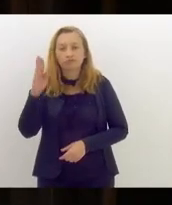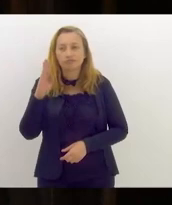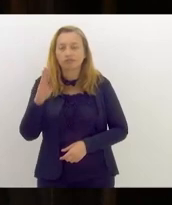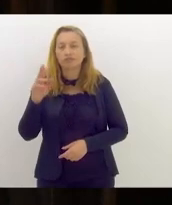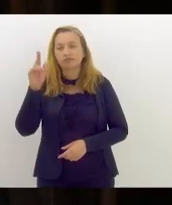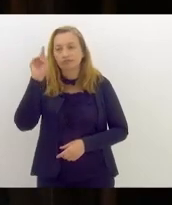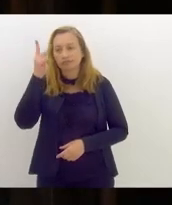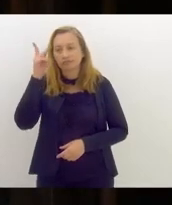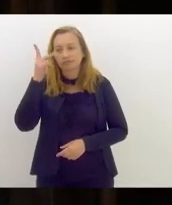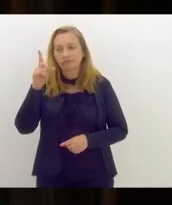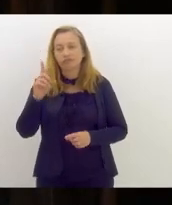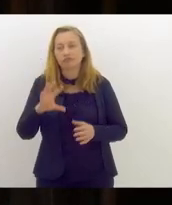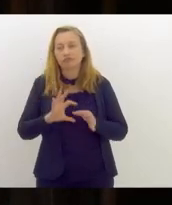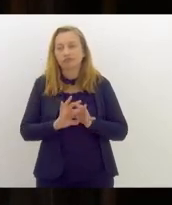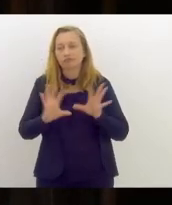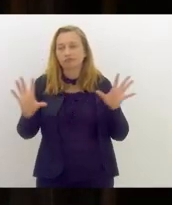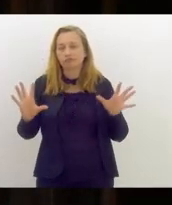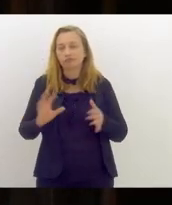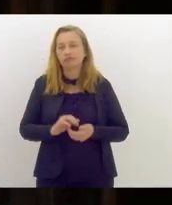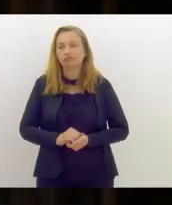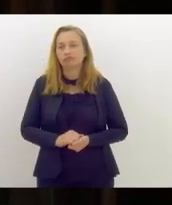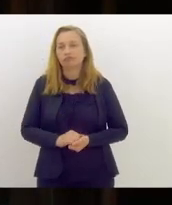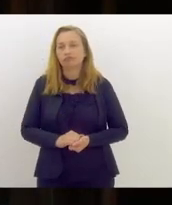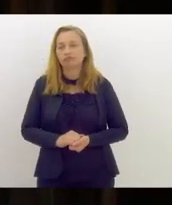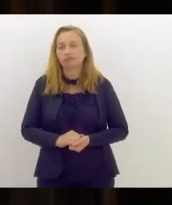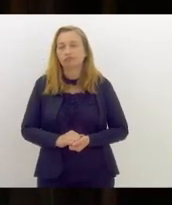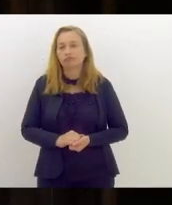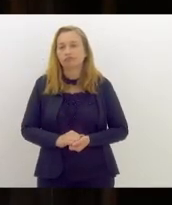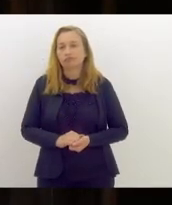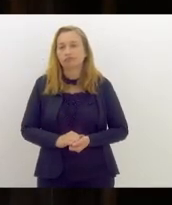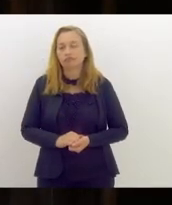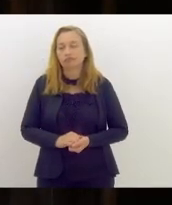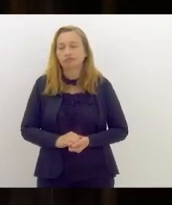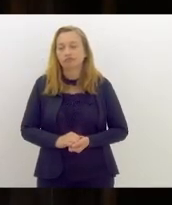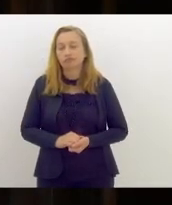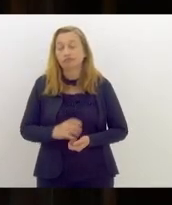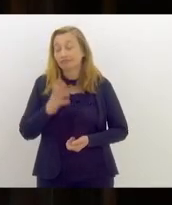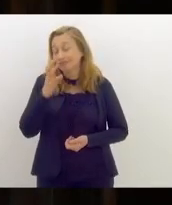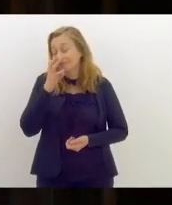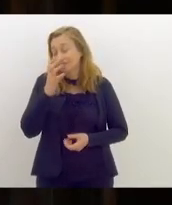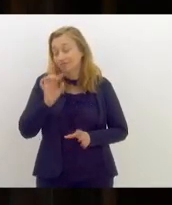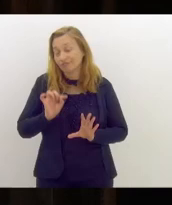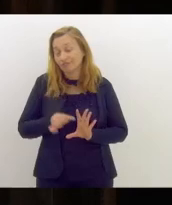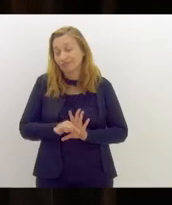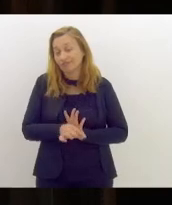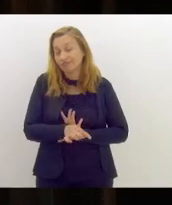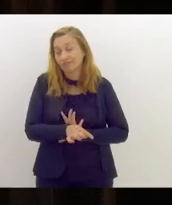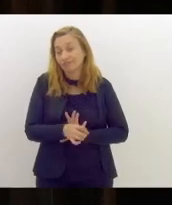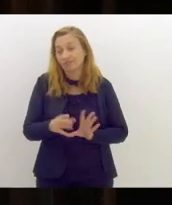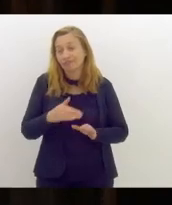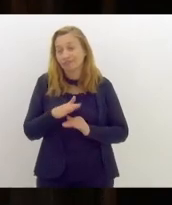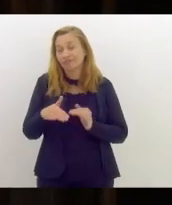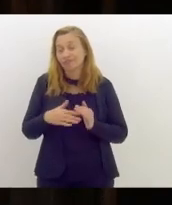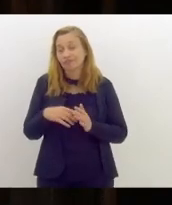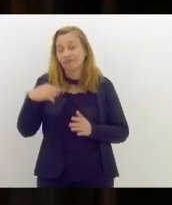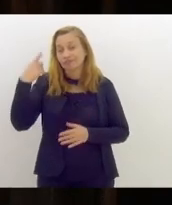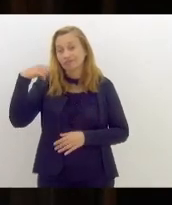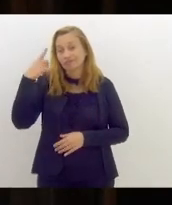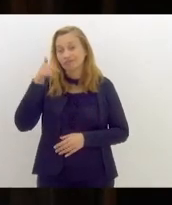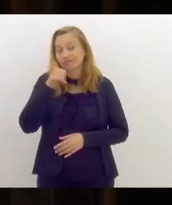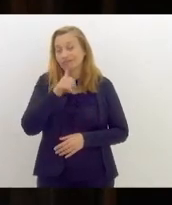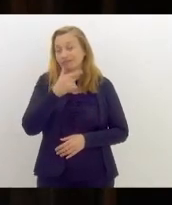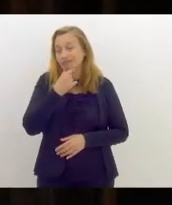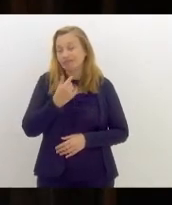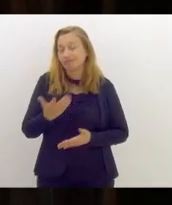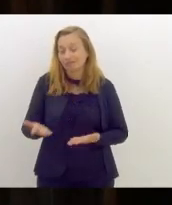na história da democracia não é então eu sou um admirador profundo de todas as advogadas e